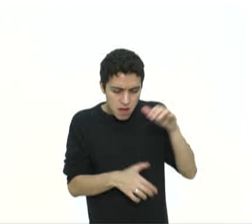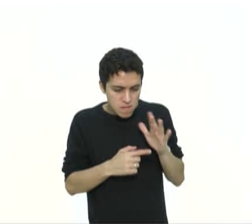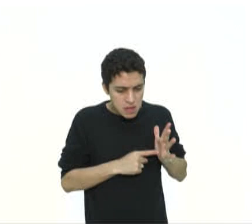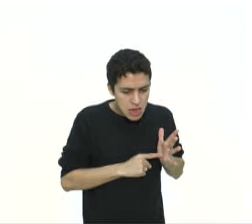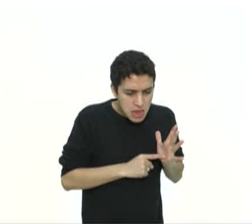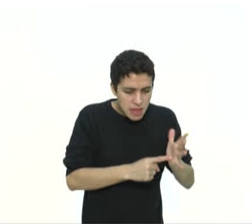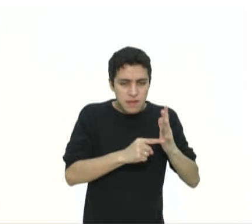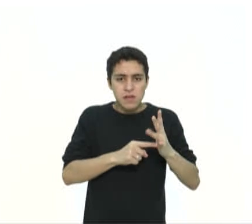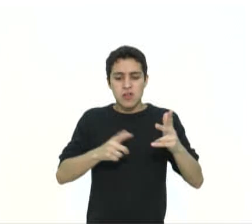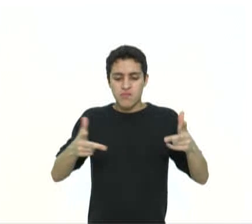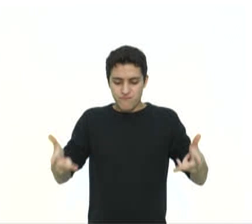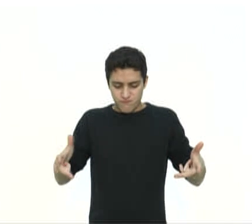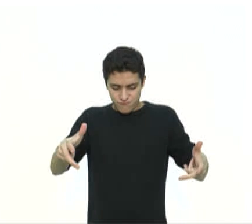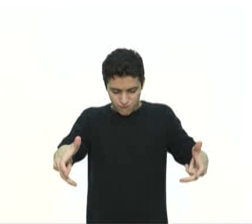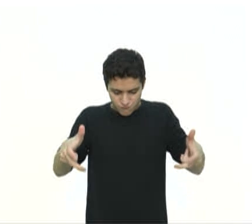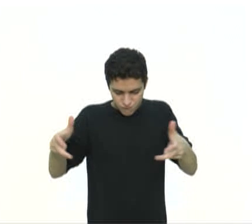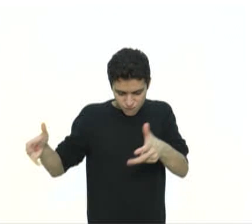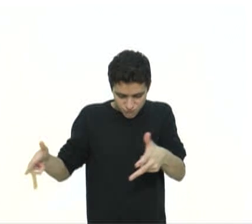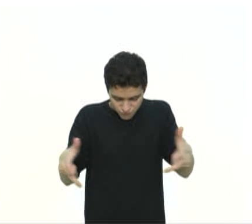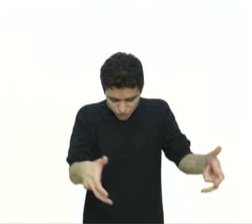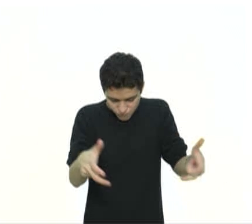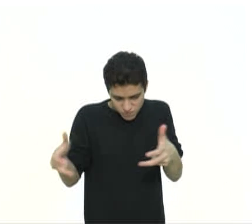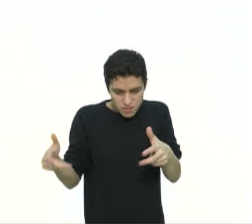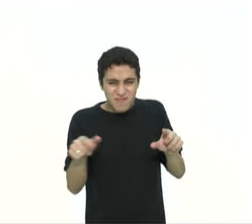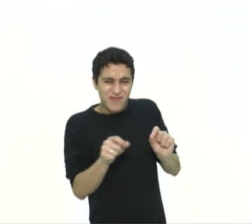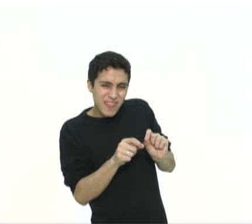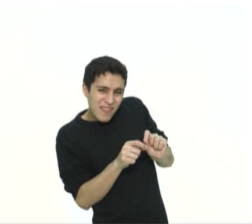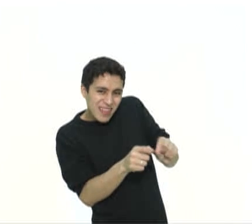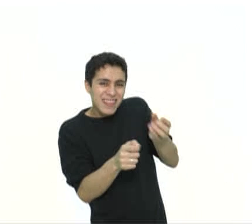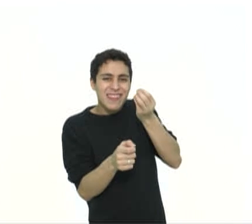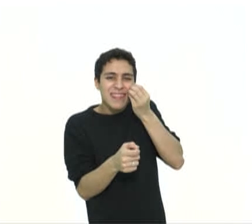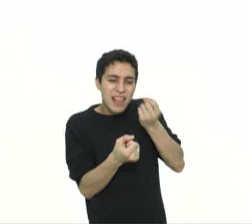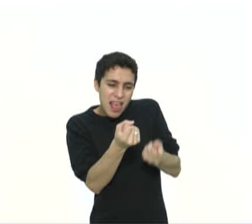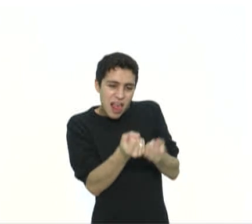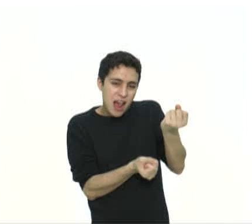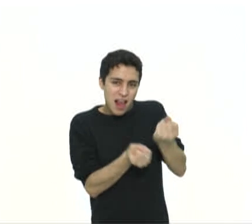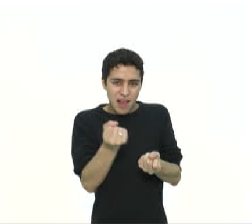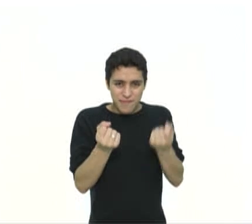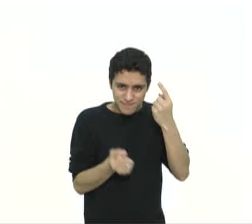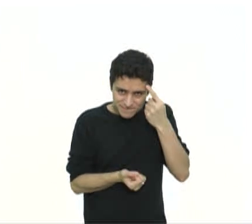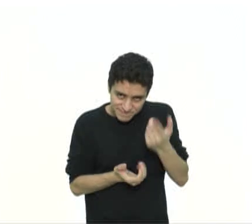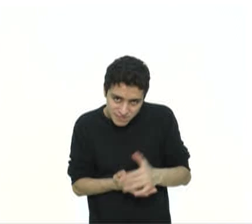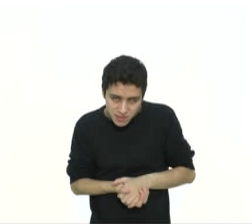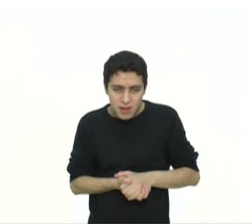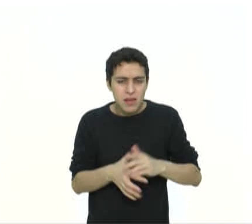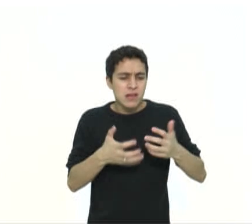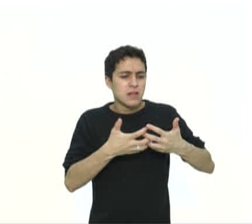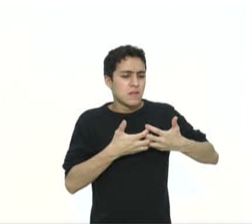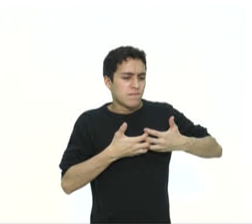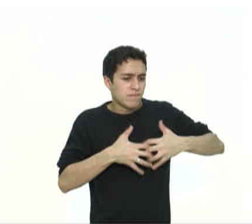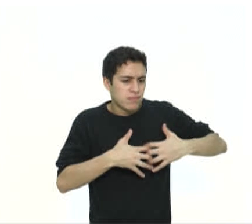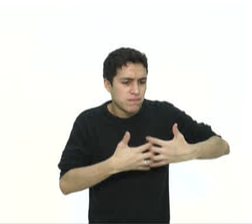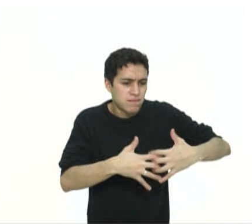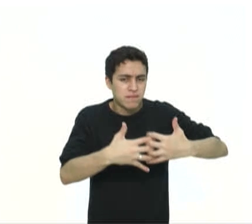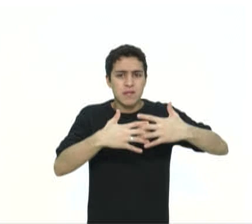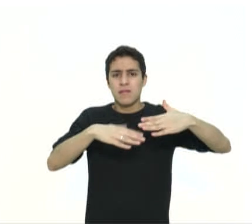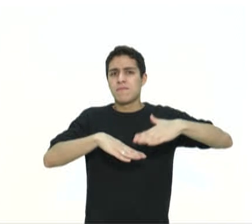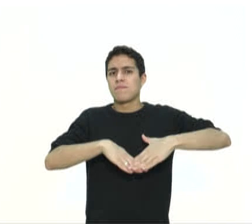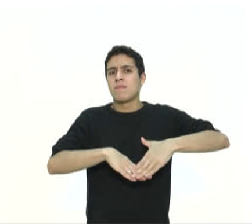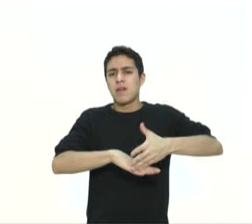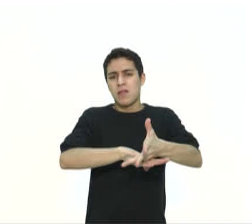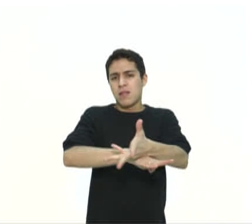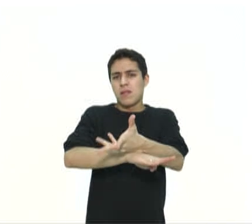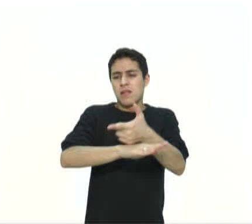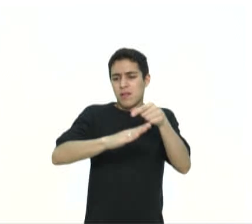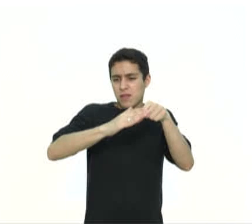né aqueles braços cada um tem uma função ali na construção do carro as máquinas que ficam cada vez mais avançados e eficientes